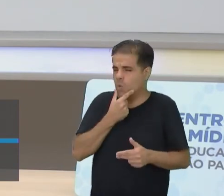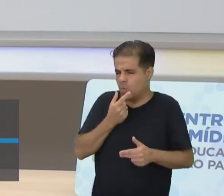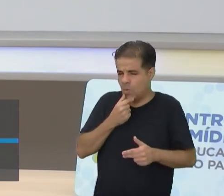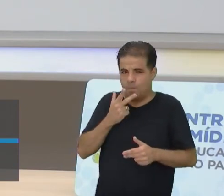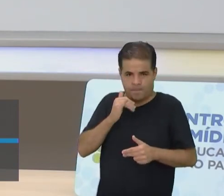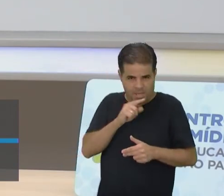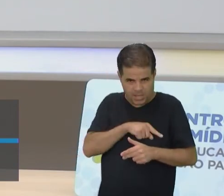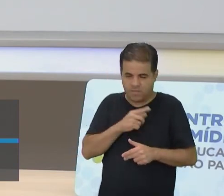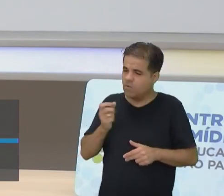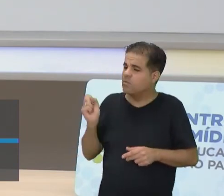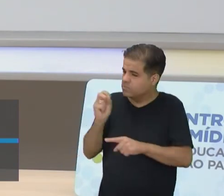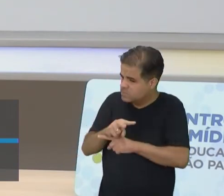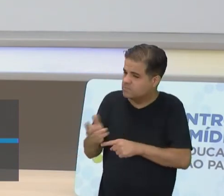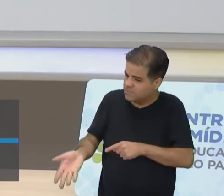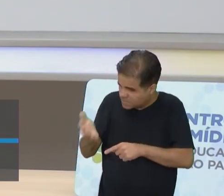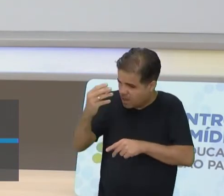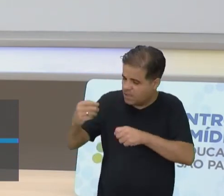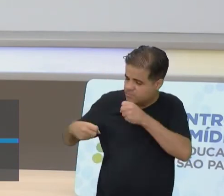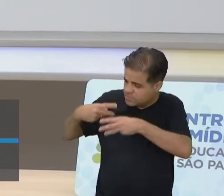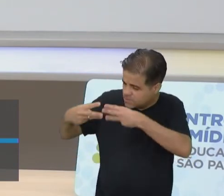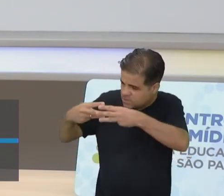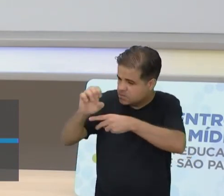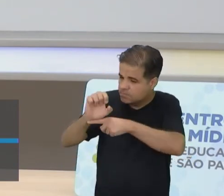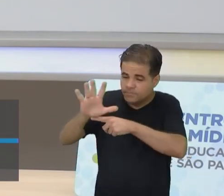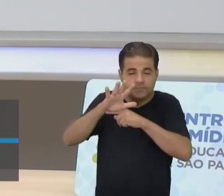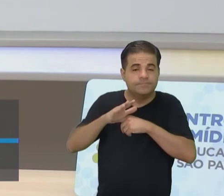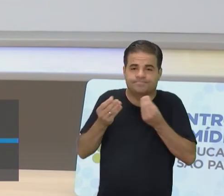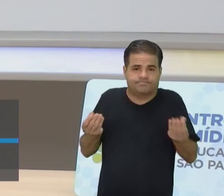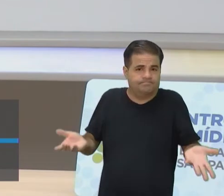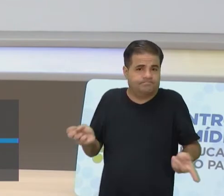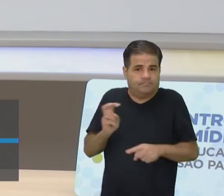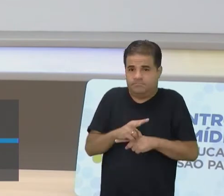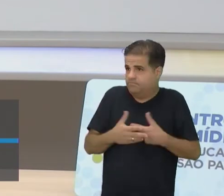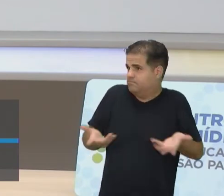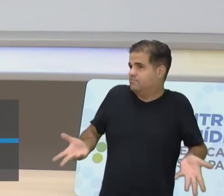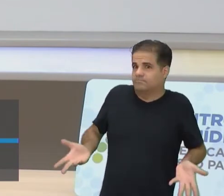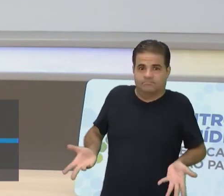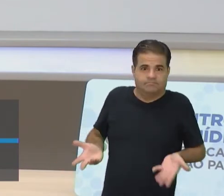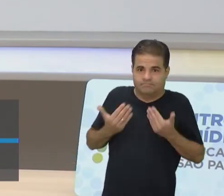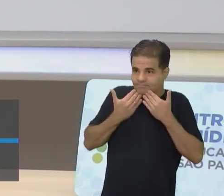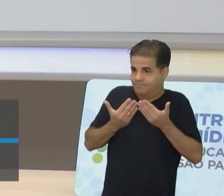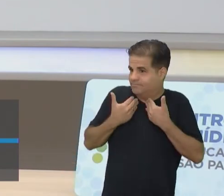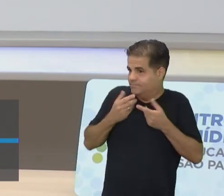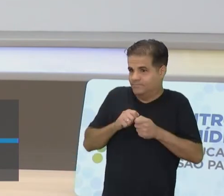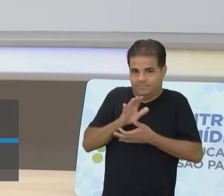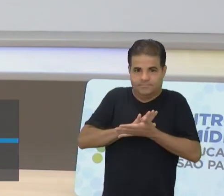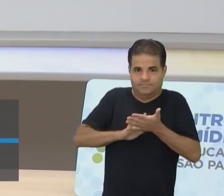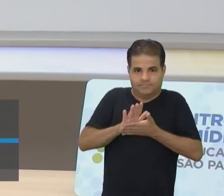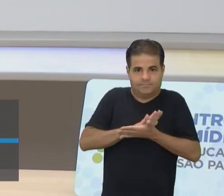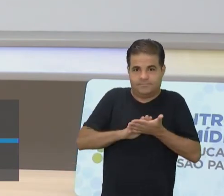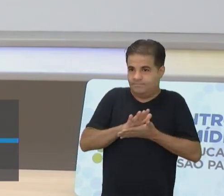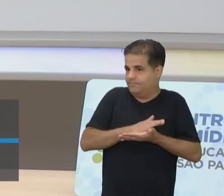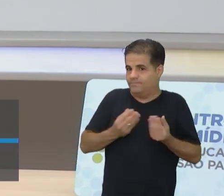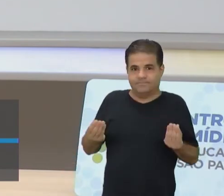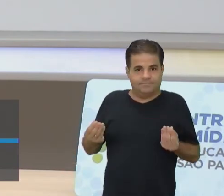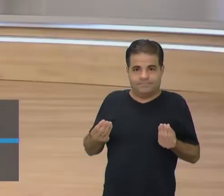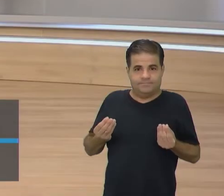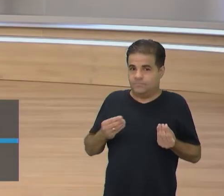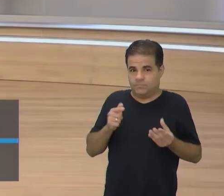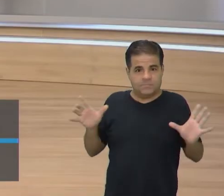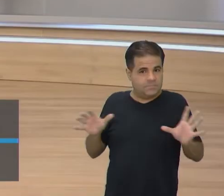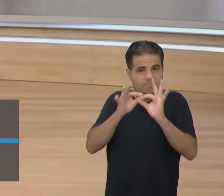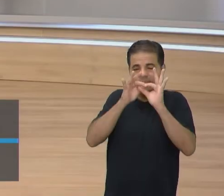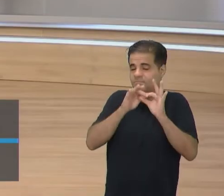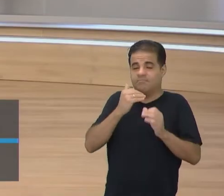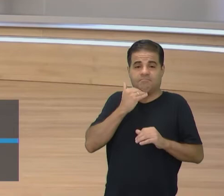fosse ministro de Estado. E aí, de como eu não fui ministro de Estado? Ele simplesmente não fez nada. Tipo, ele é um... Não tem nem o que ligar ali,